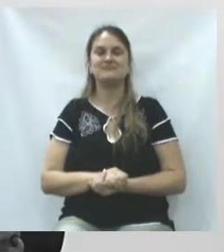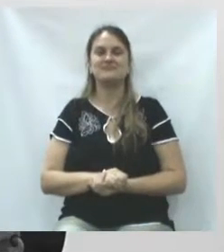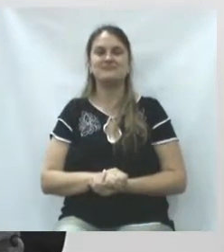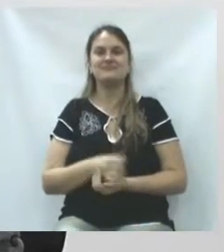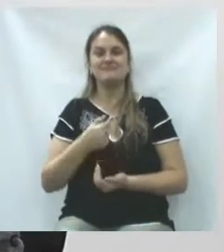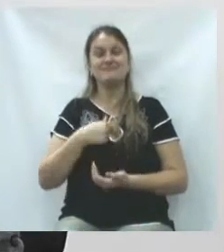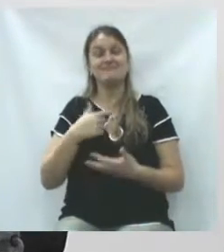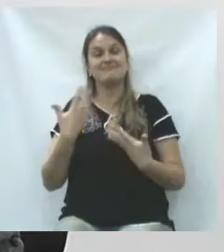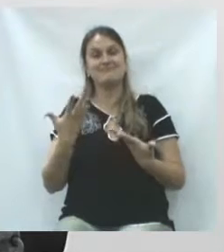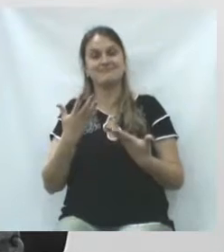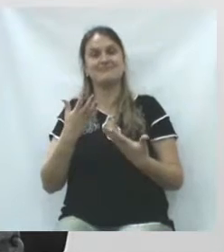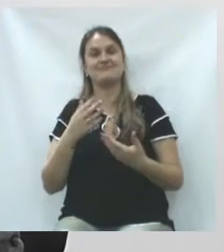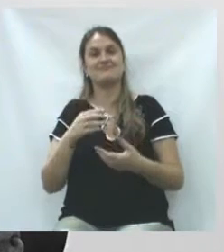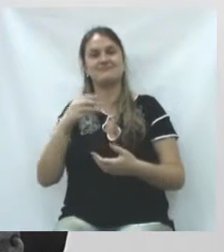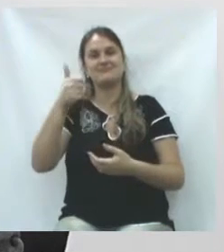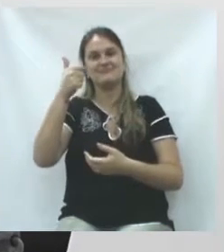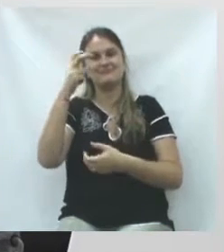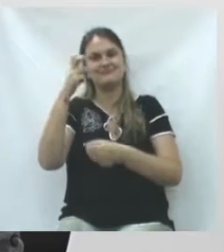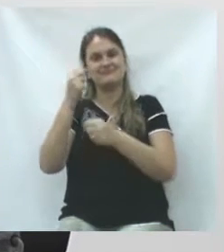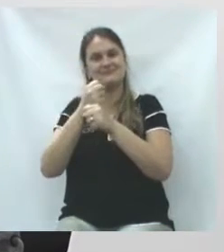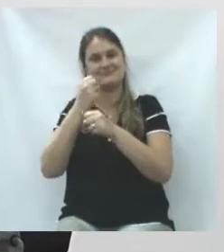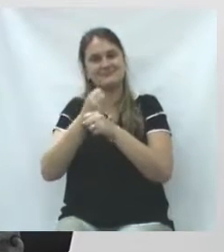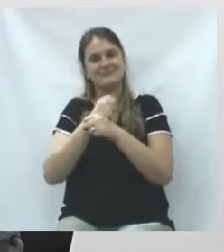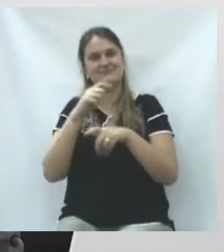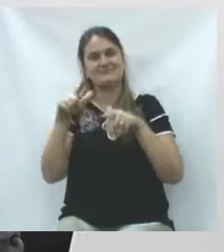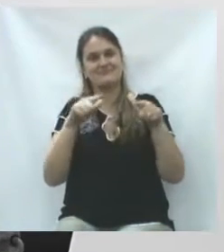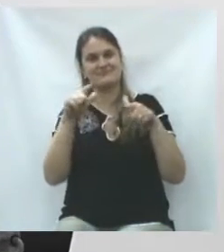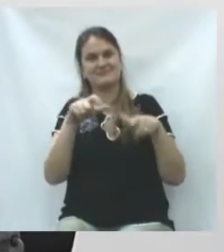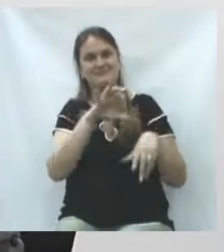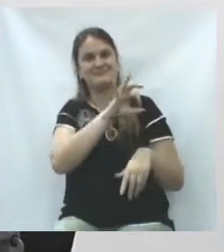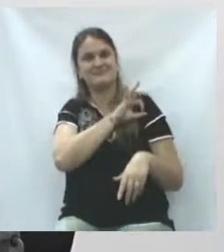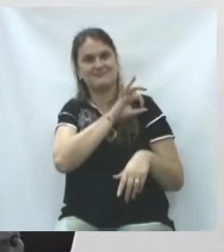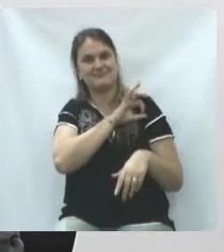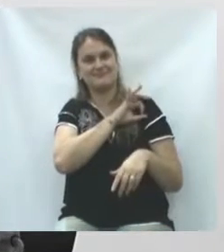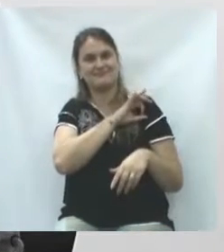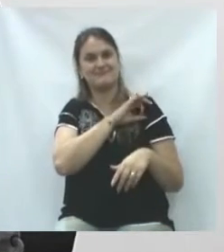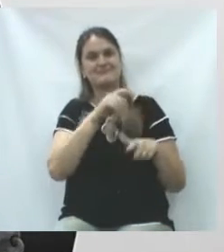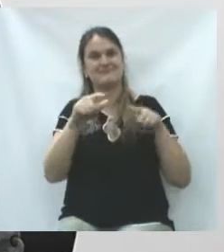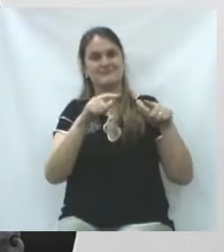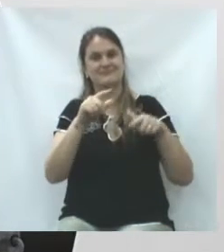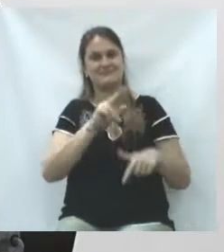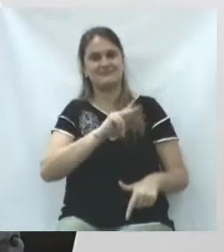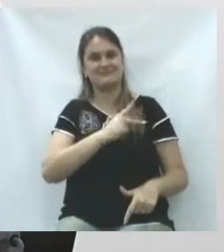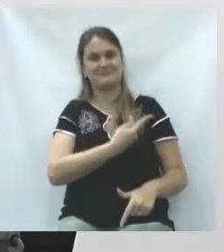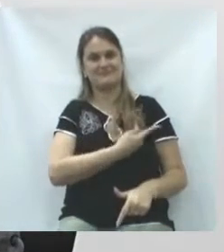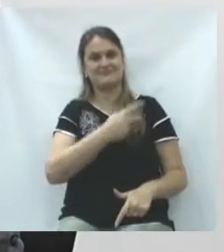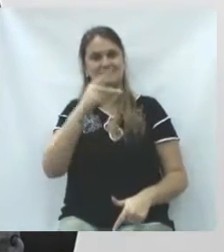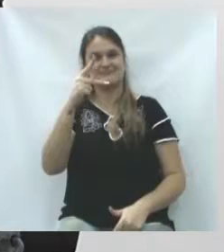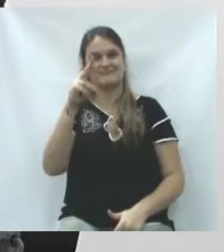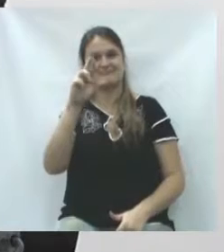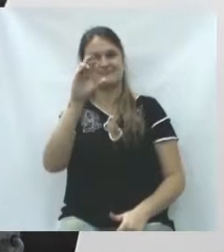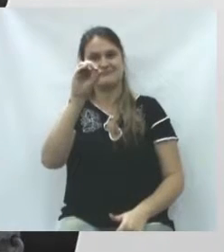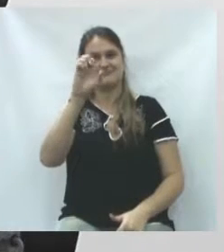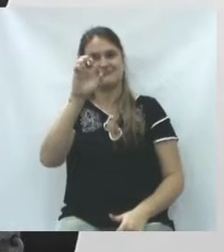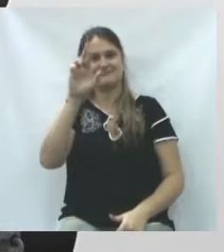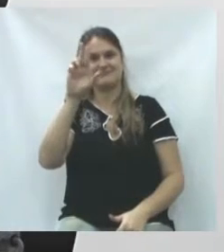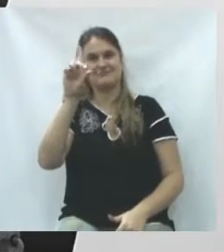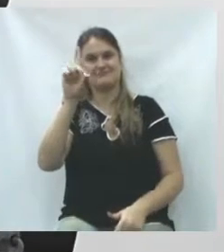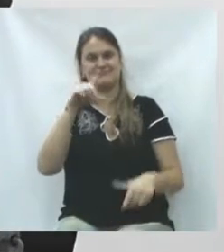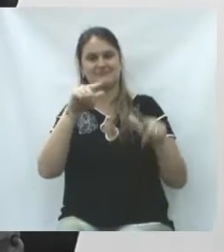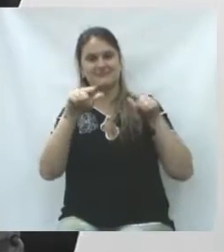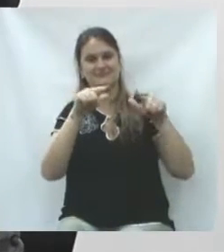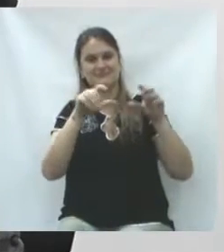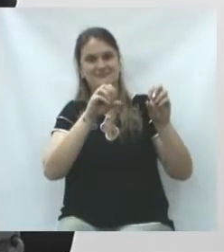15 anos finais fosse no PROERD, atuar diretamente na educação. E aqui dentro eu